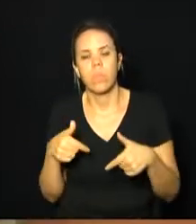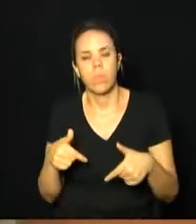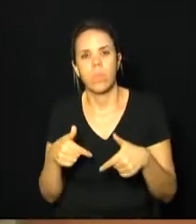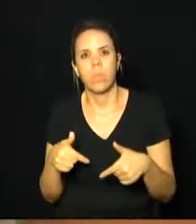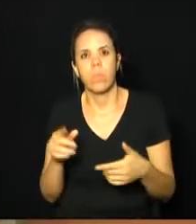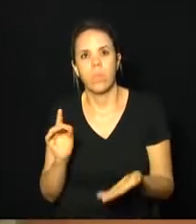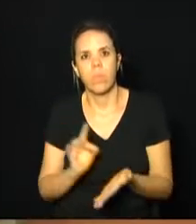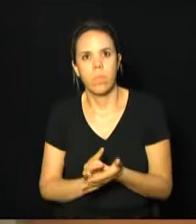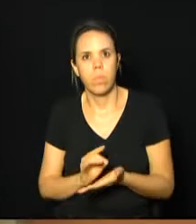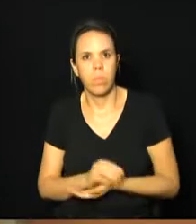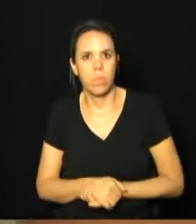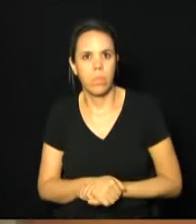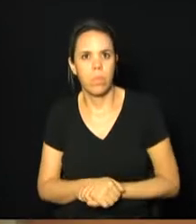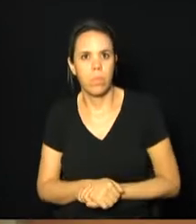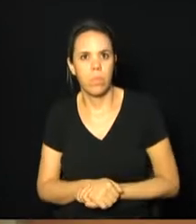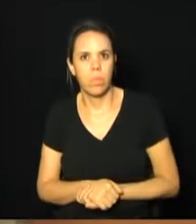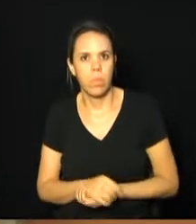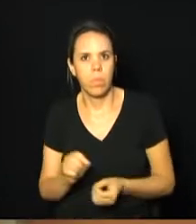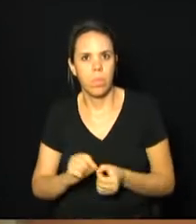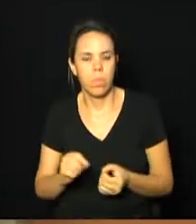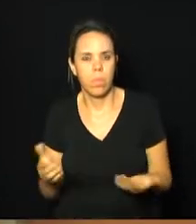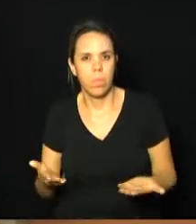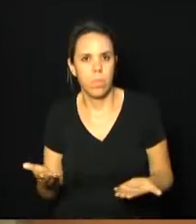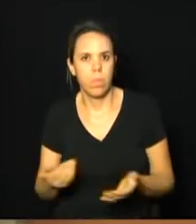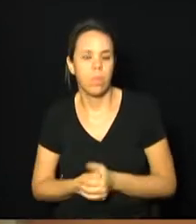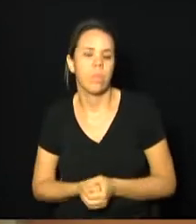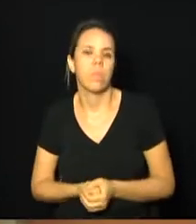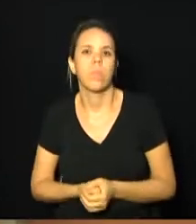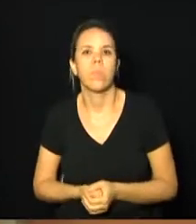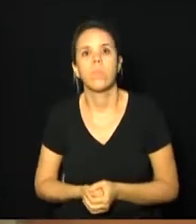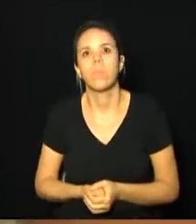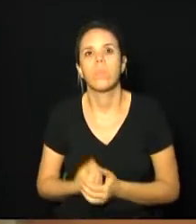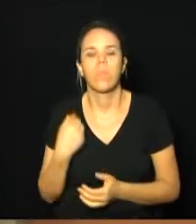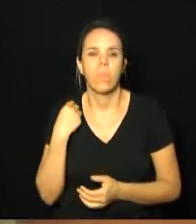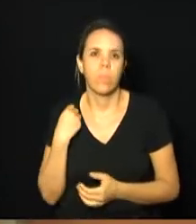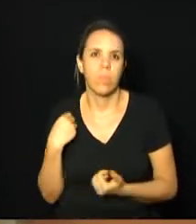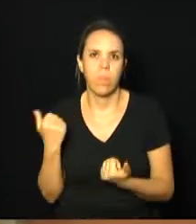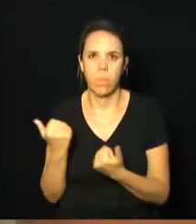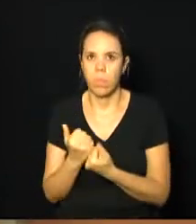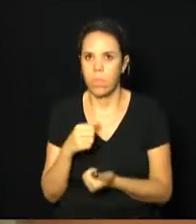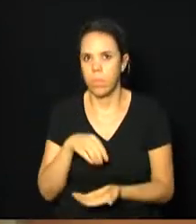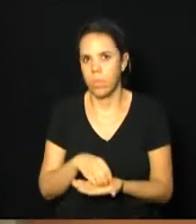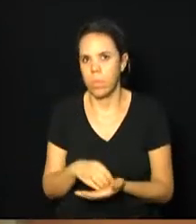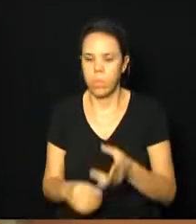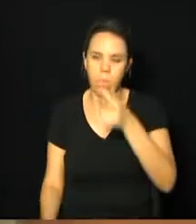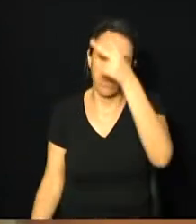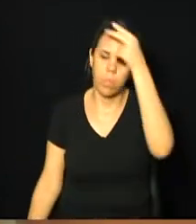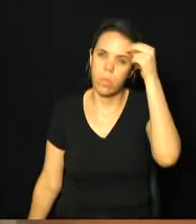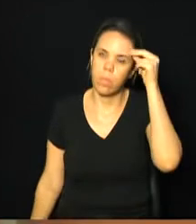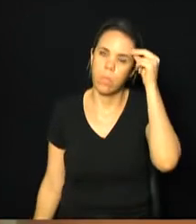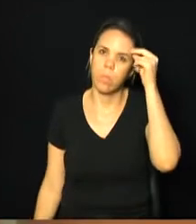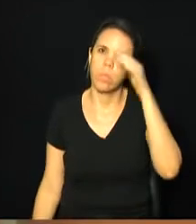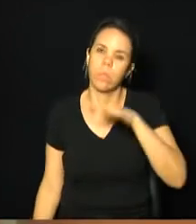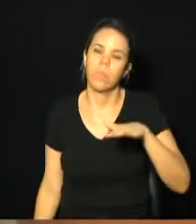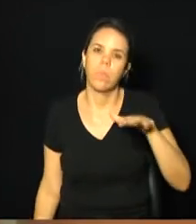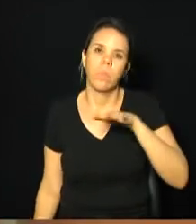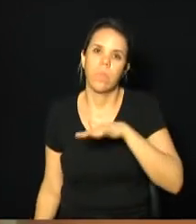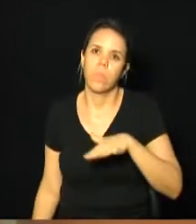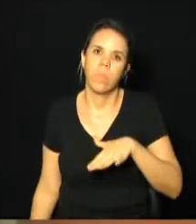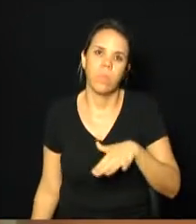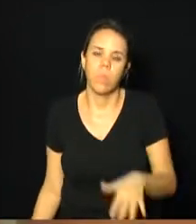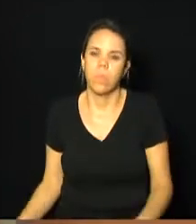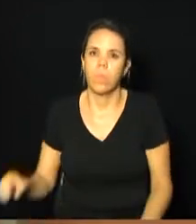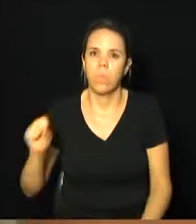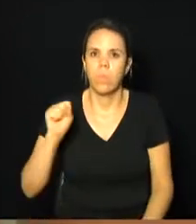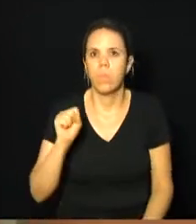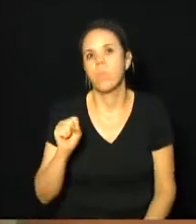iniciativa real que estão sendo feitas hoje, né, entre as subprefeituras e a SVDS,